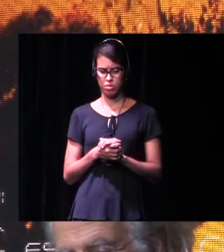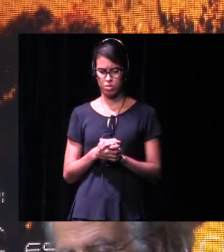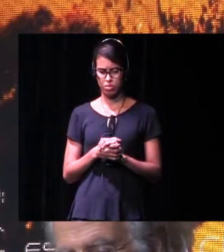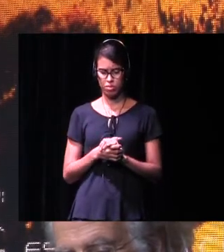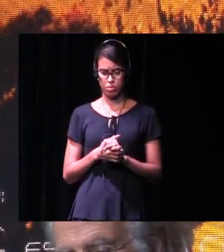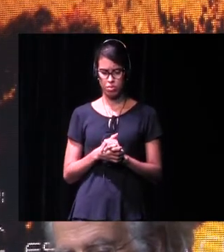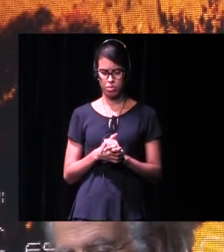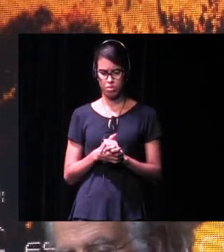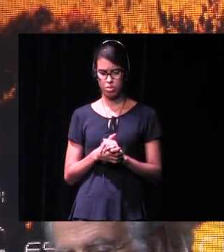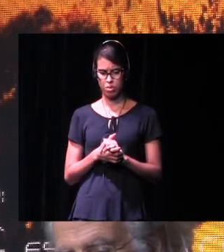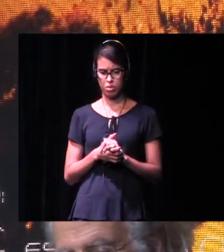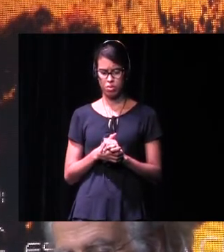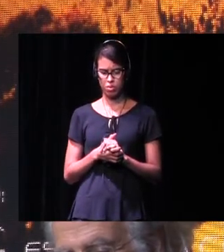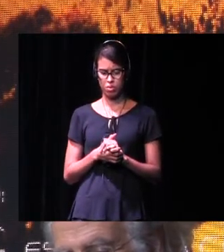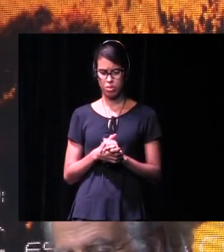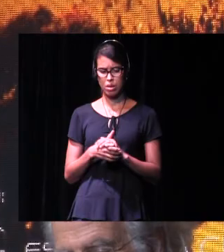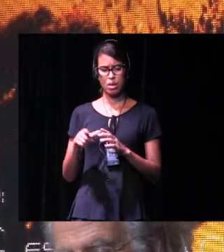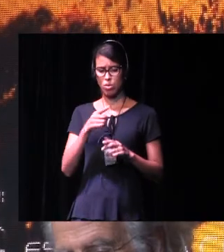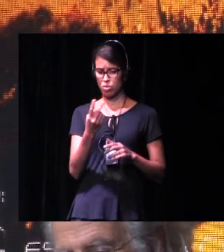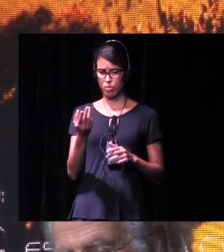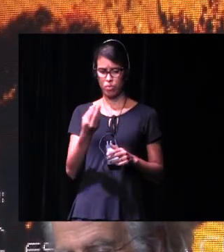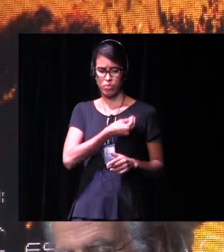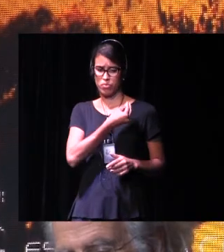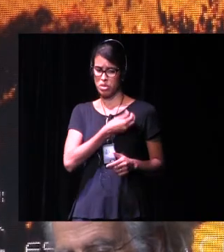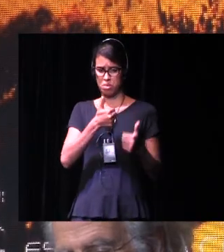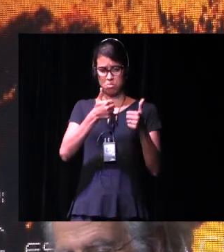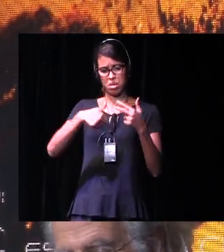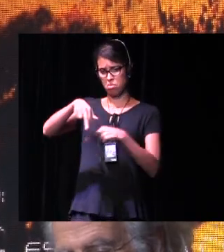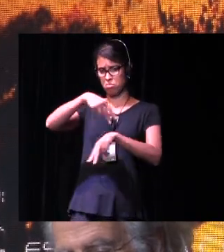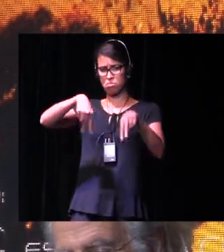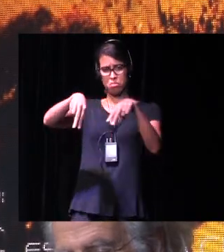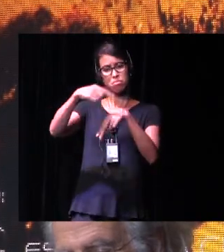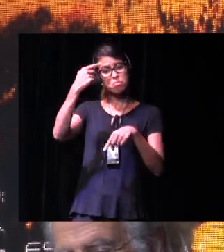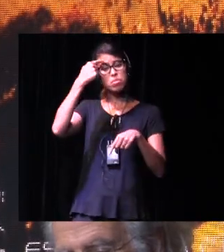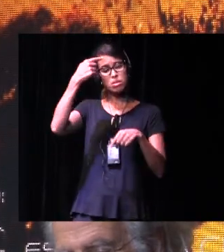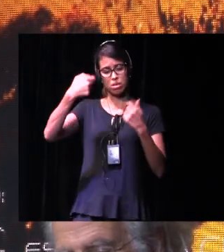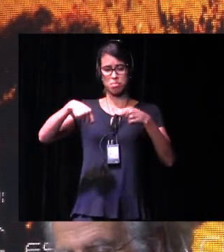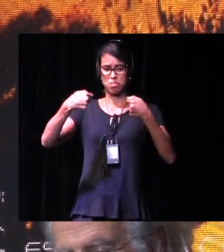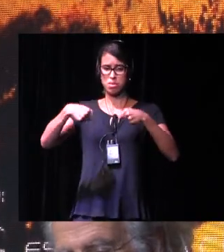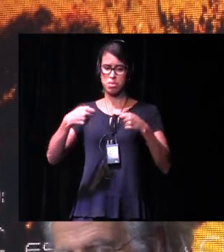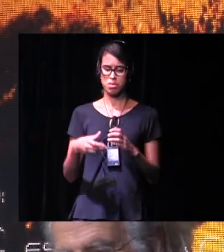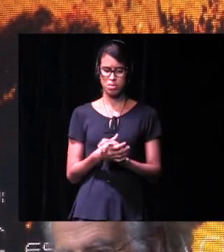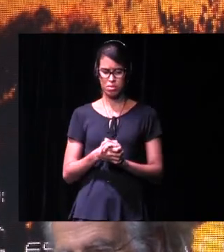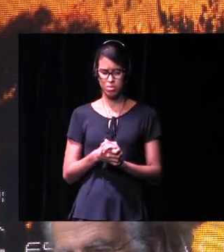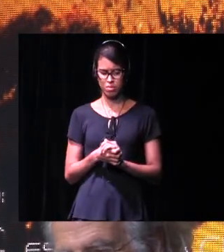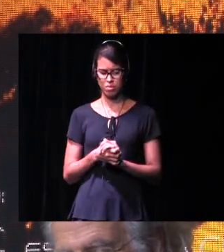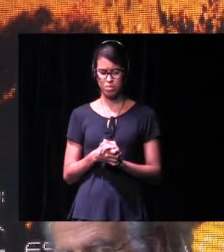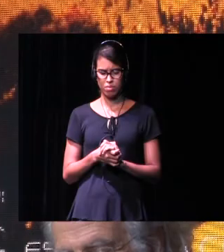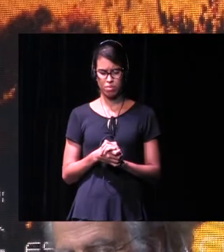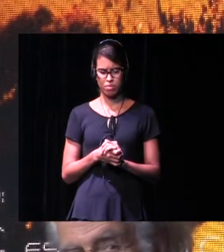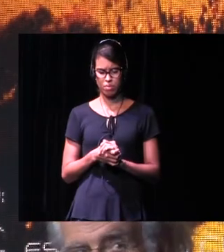fios muito finos os urbanistas ou arquitetos